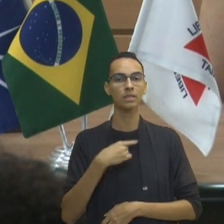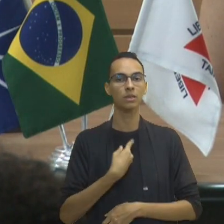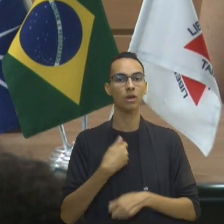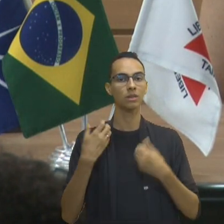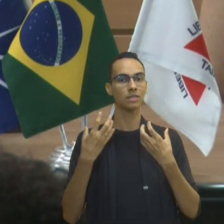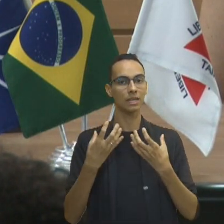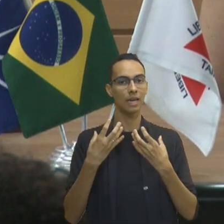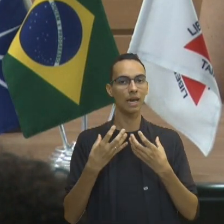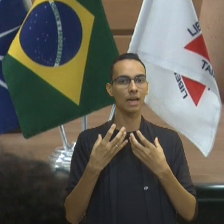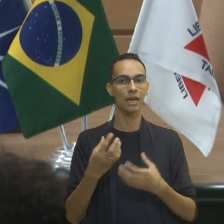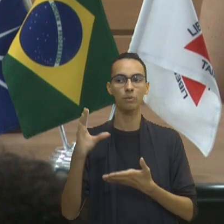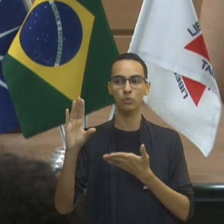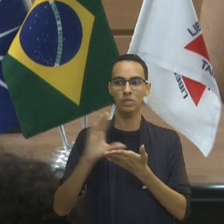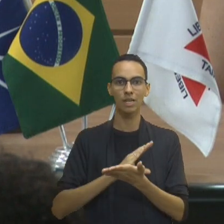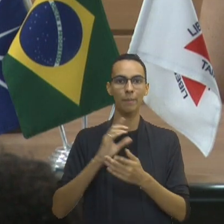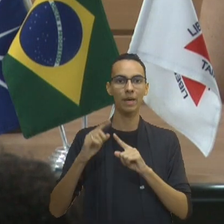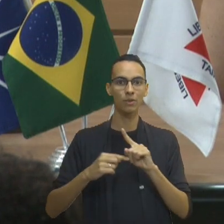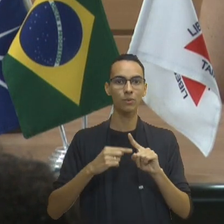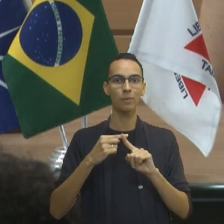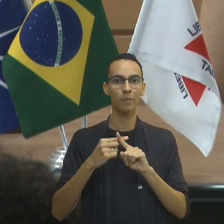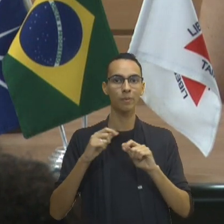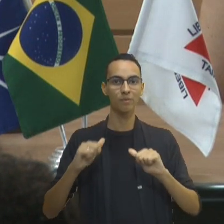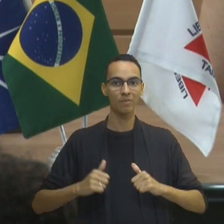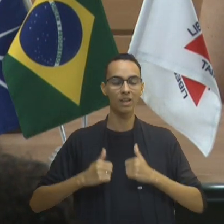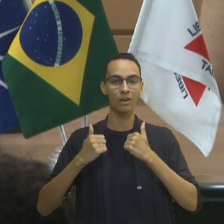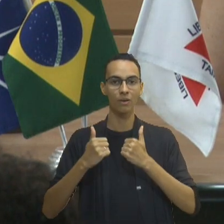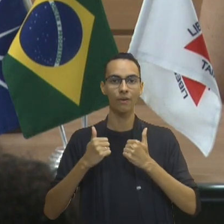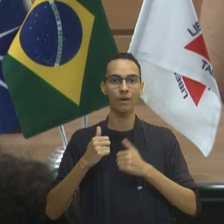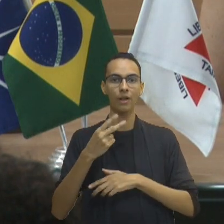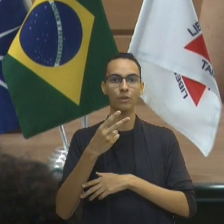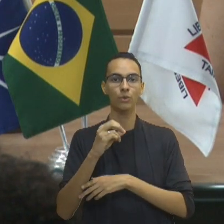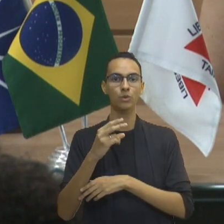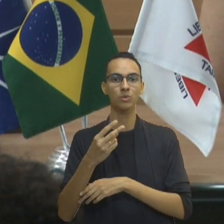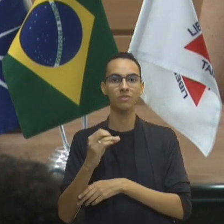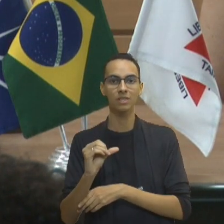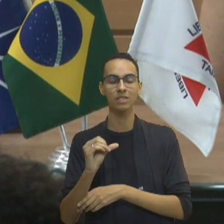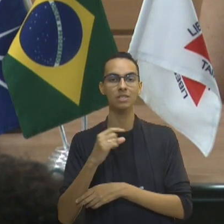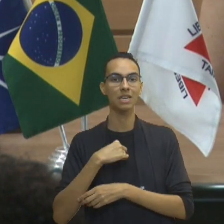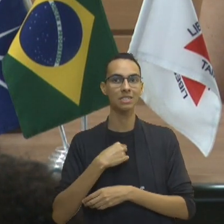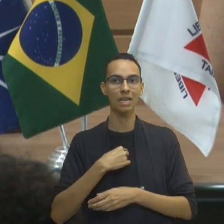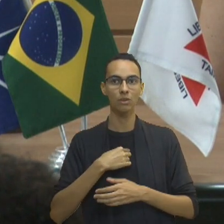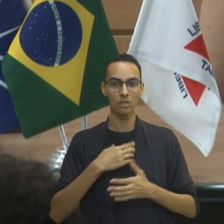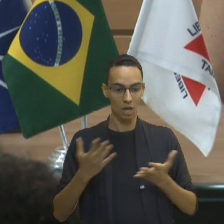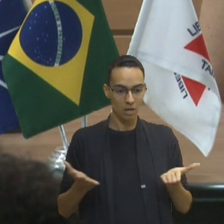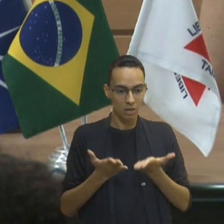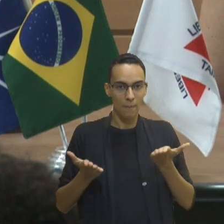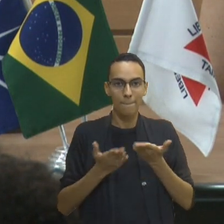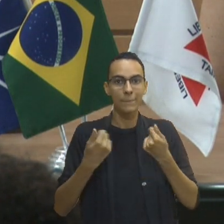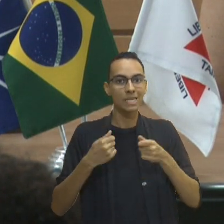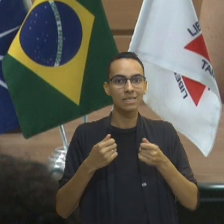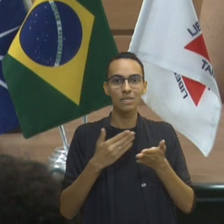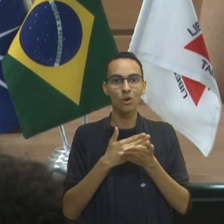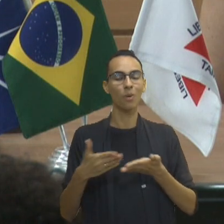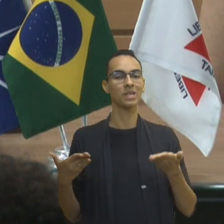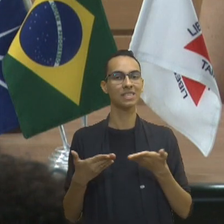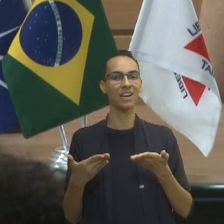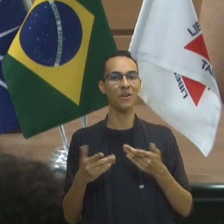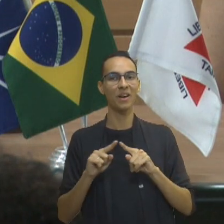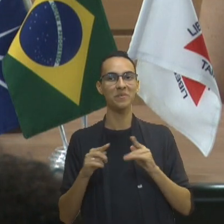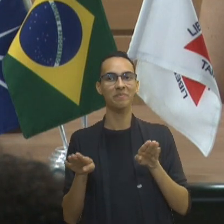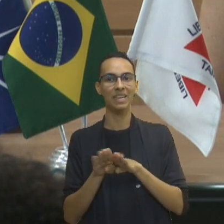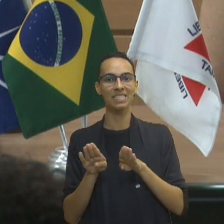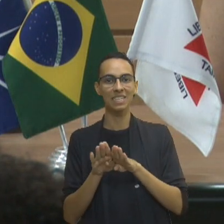mais digno, mais responsável para 2026, a nossa pressão tem que começar agora. Mas, ao mesmo tempo, nós